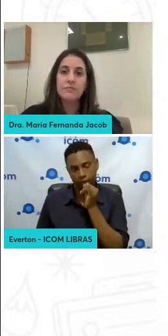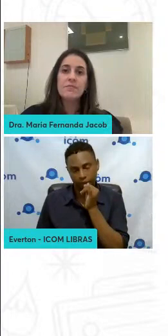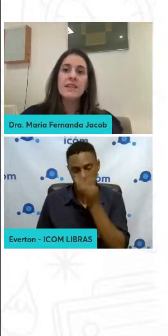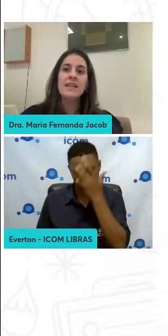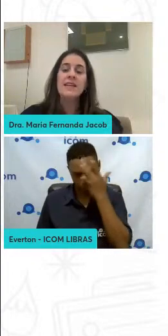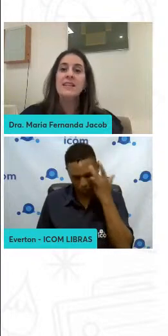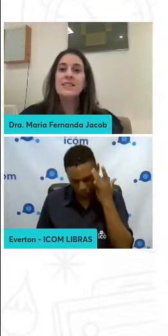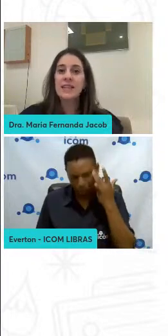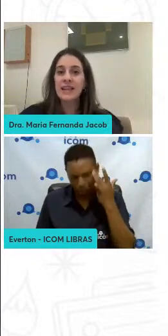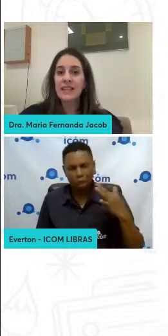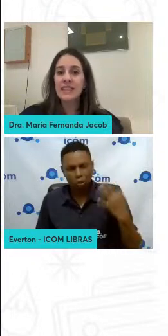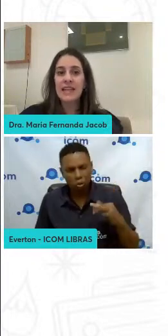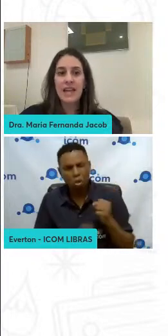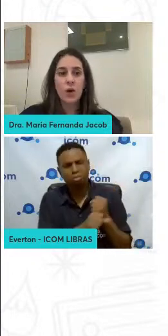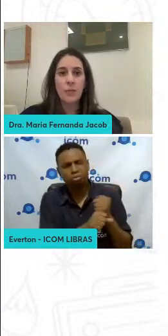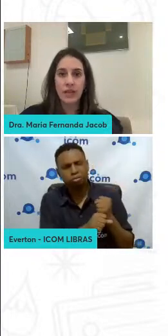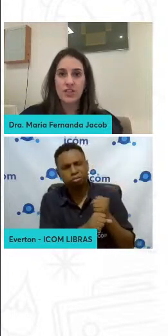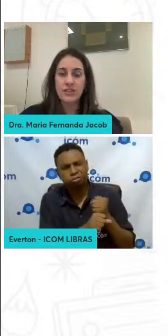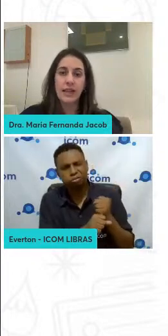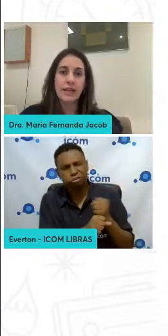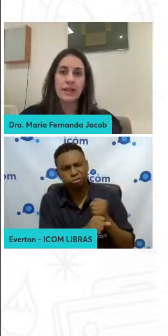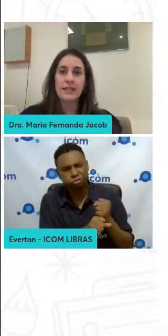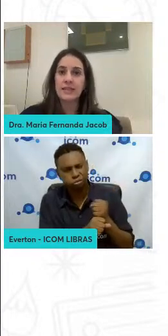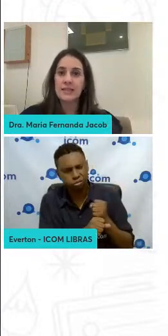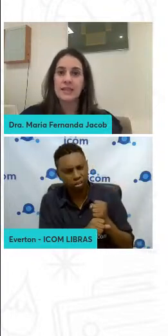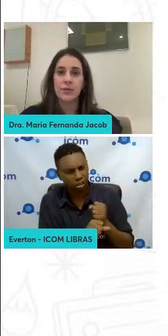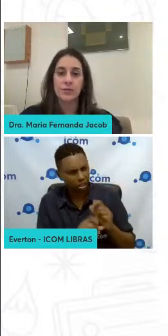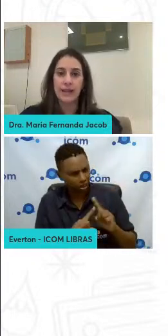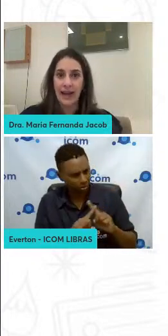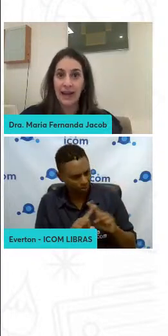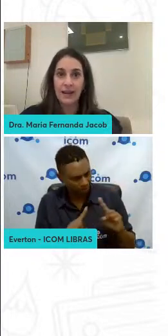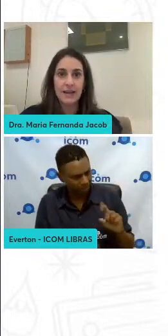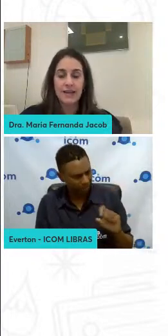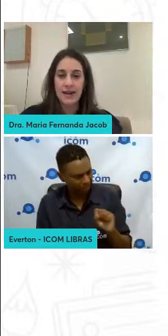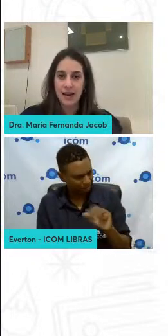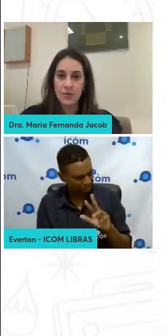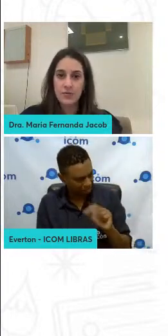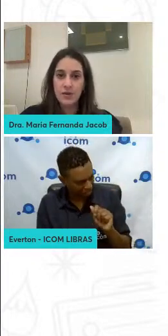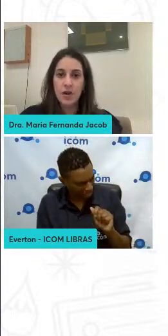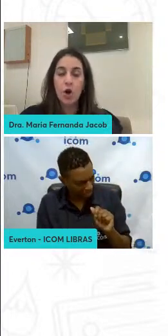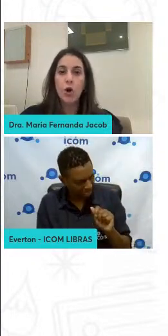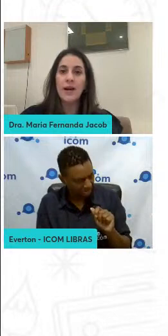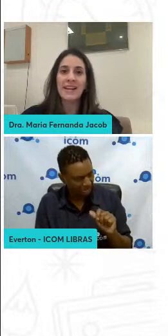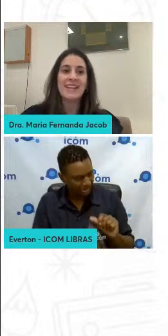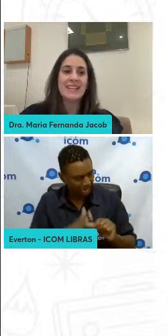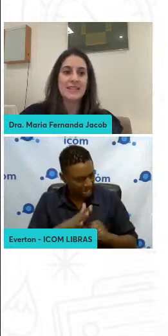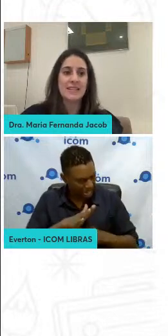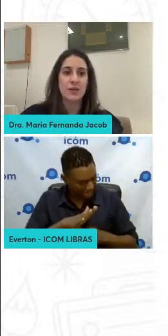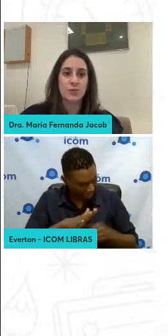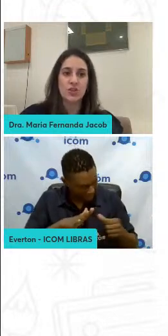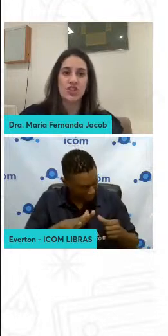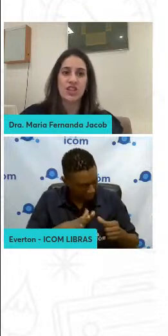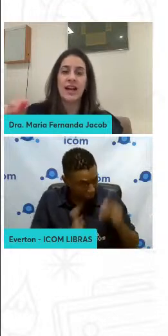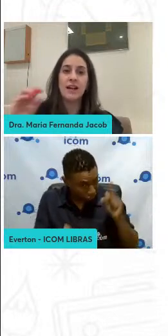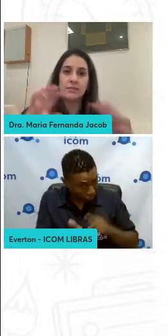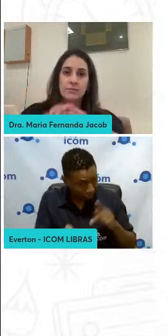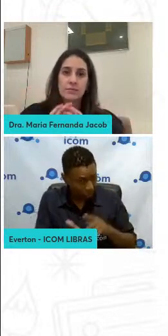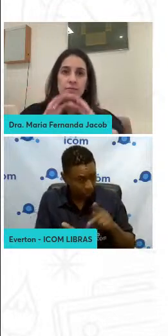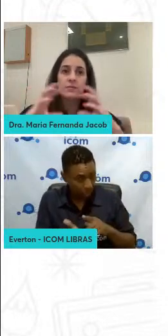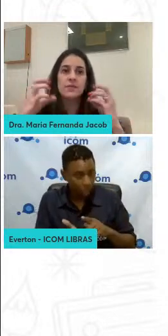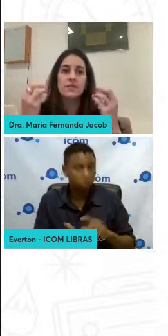crônica, será que ele realmente tem aquela lesão lá, real, ou aquela lesão